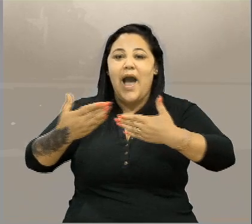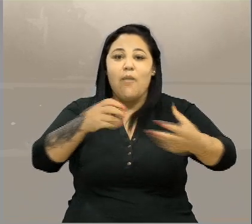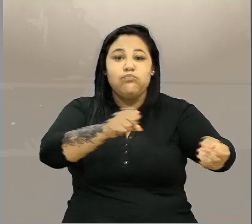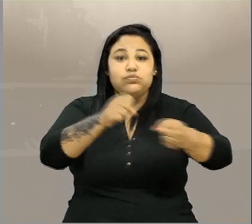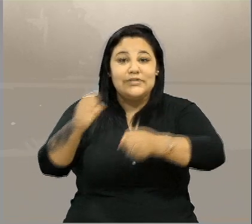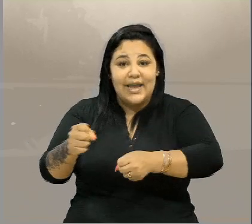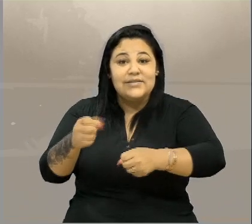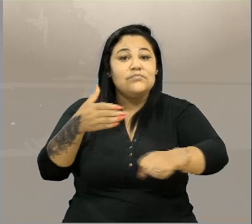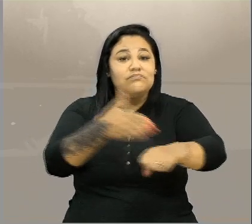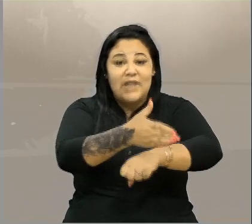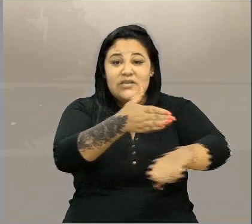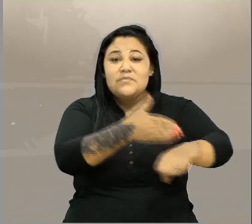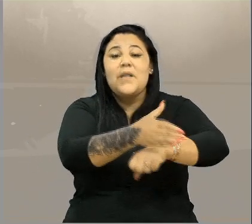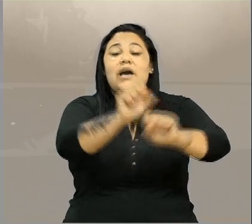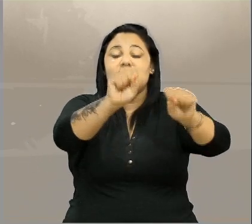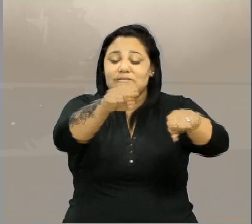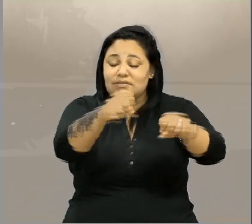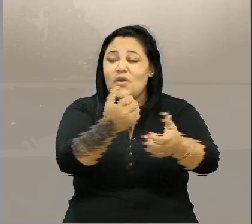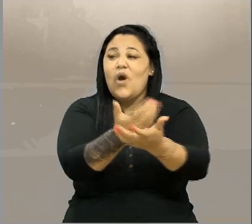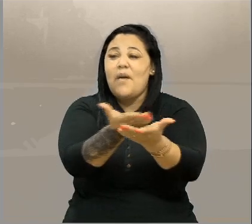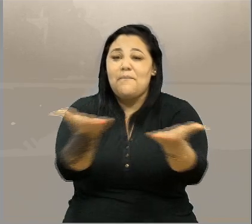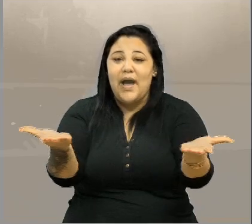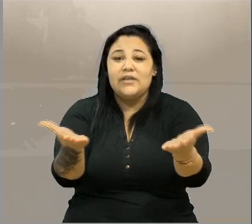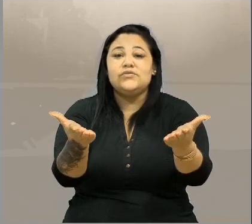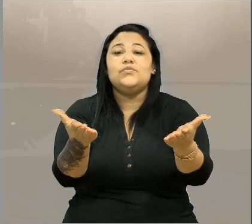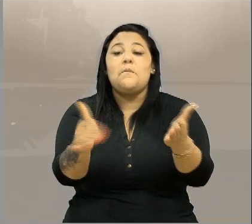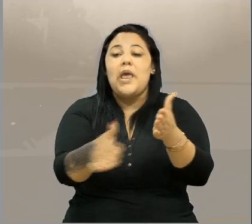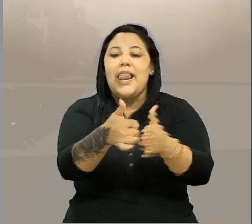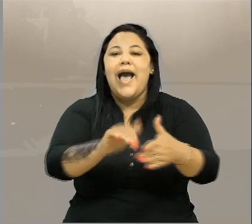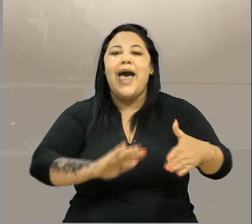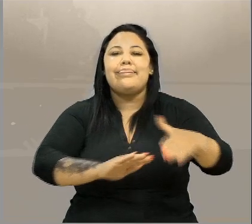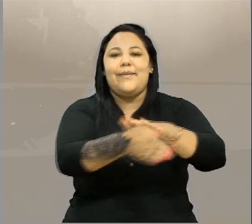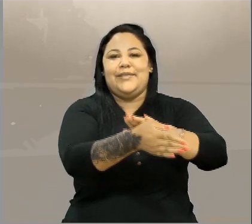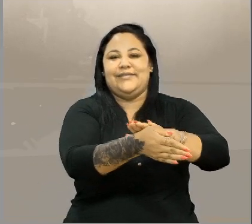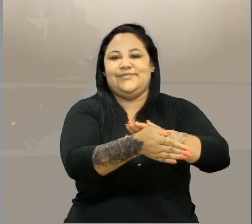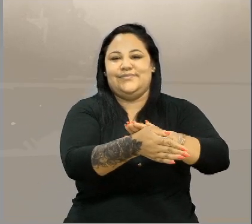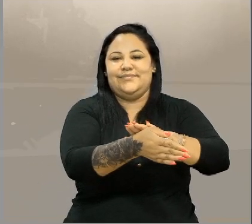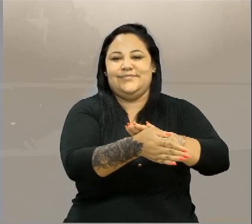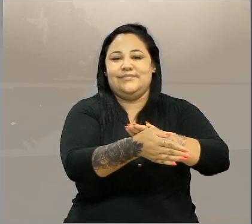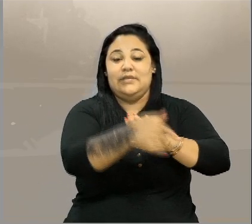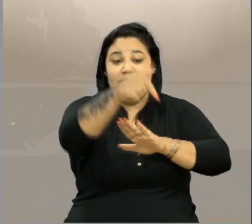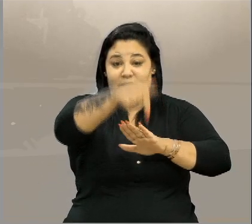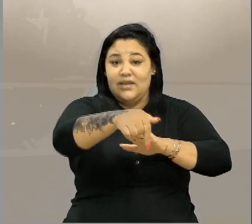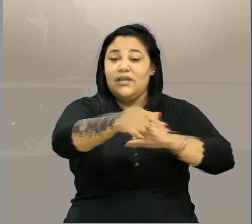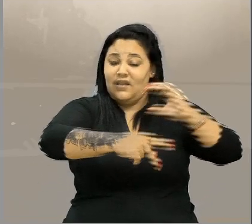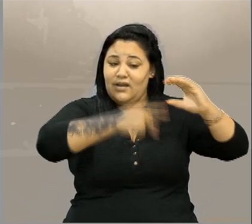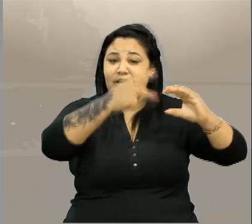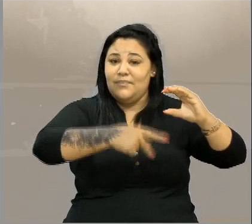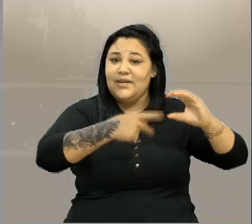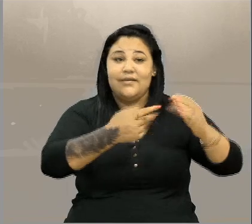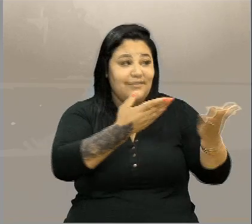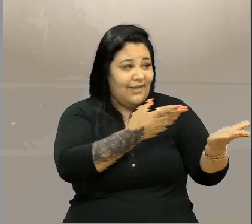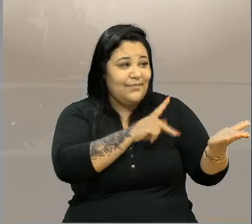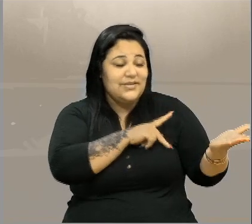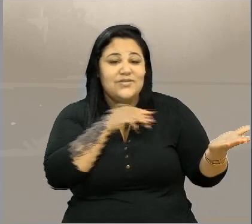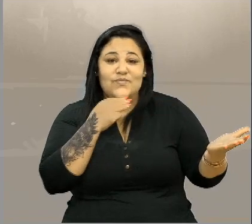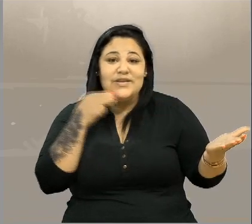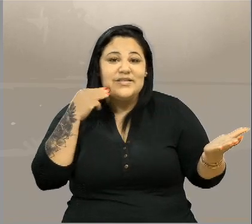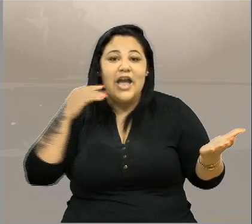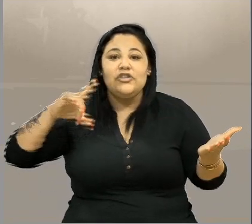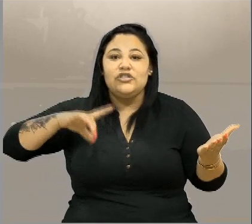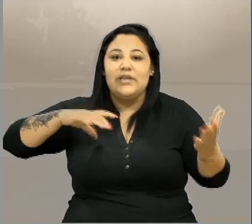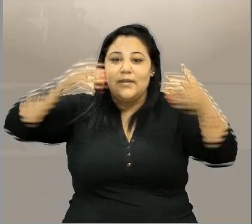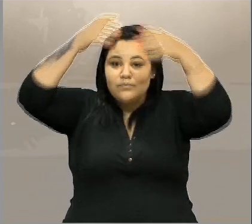esses espaços, que os espaços fossem adaptados. E aqui mesmo na Casa Legislativa, né, presidente Marisol, nós temos